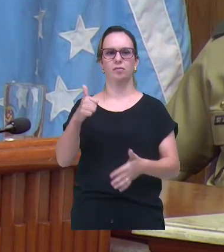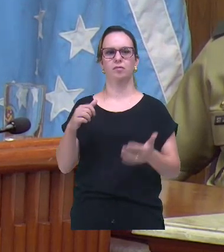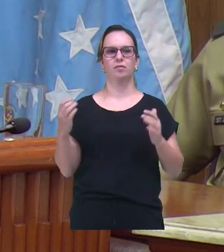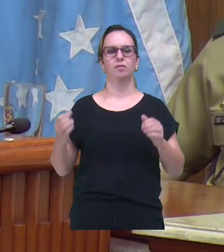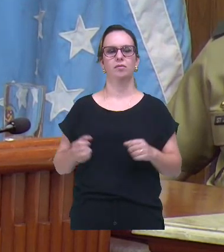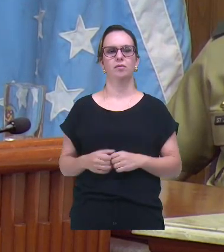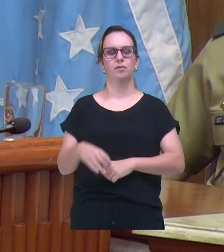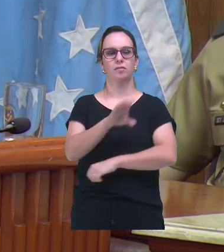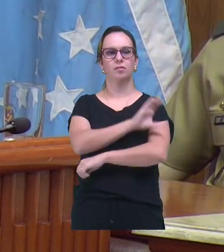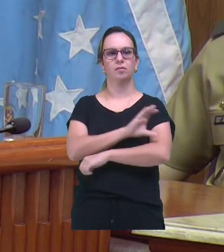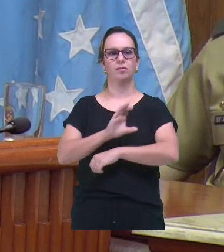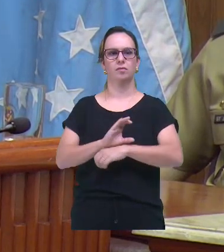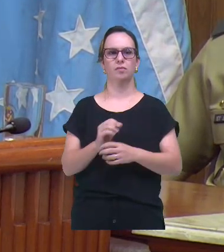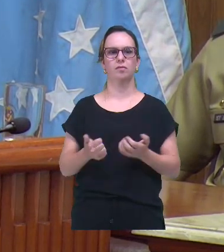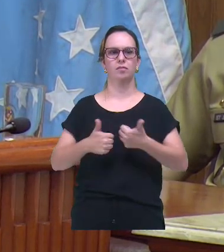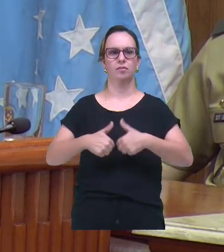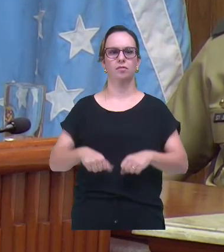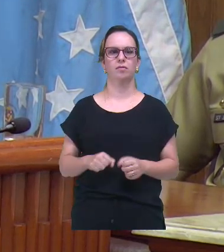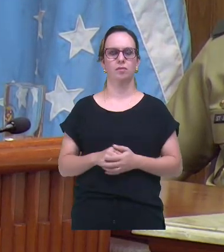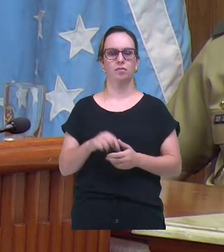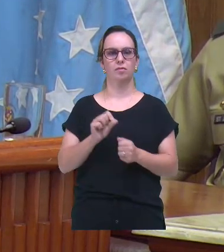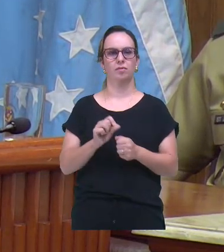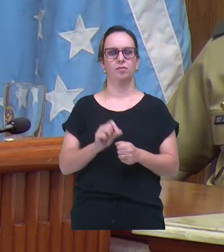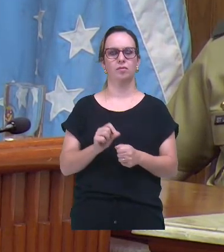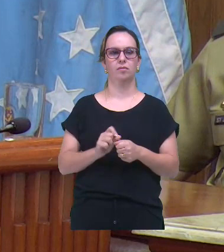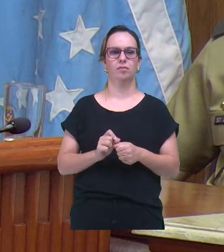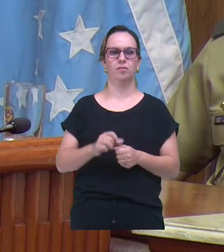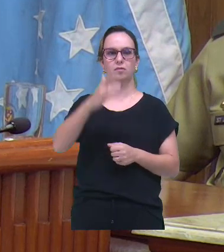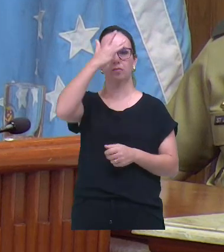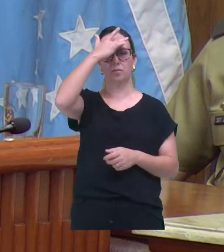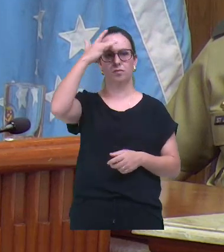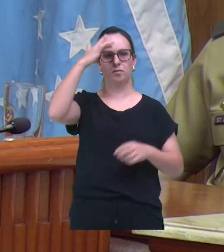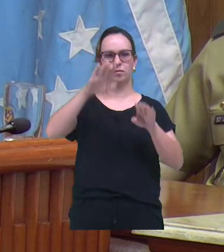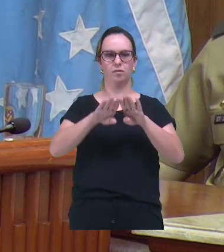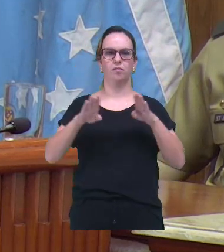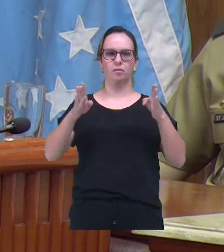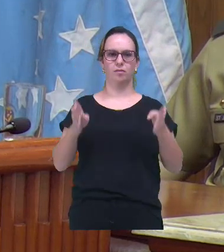composto pelos membros integrantes da mesa diretora da Câmara Municipal.